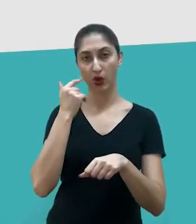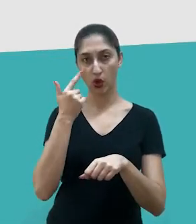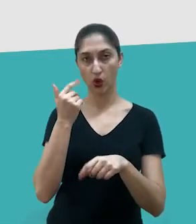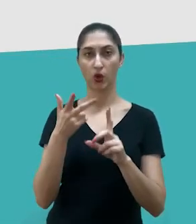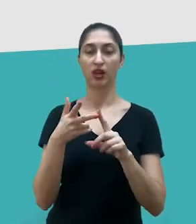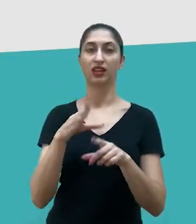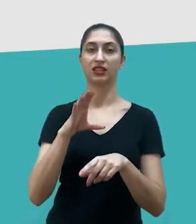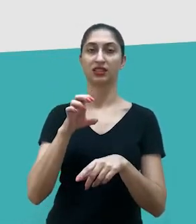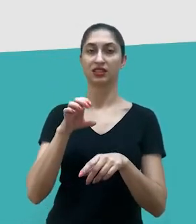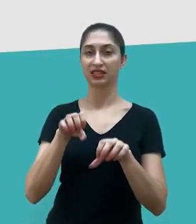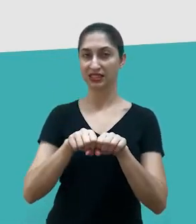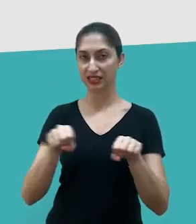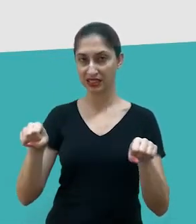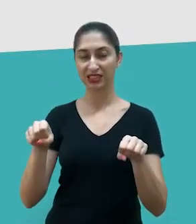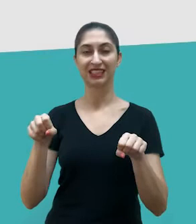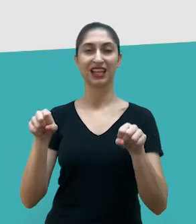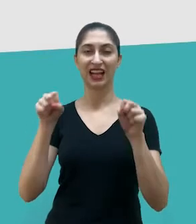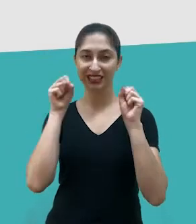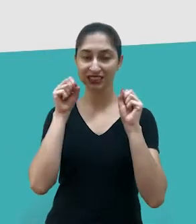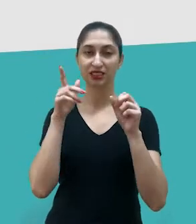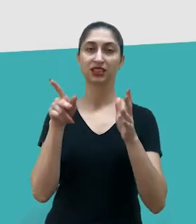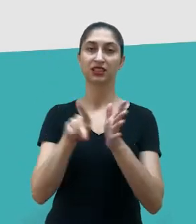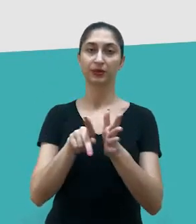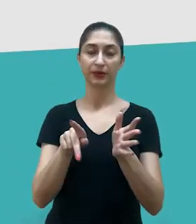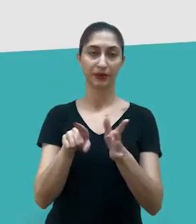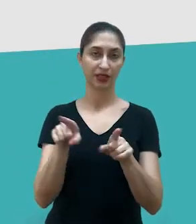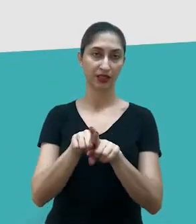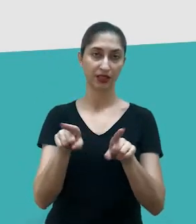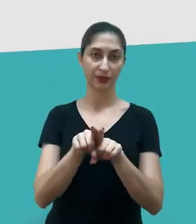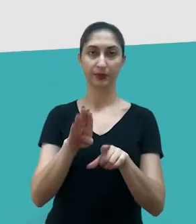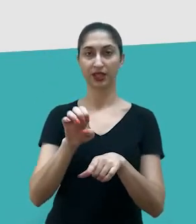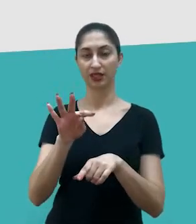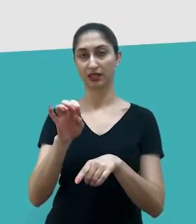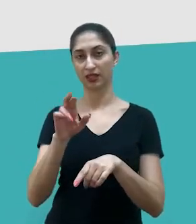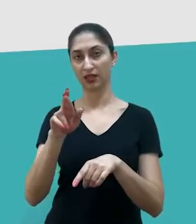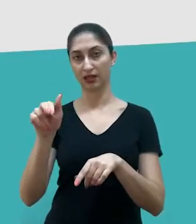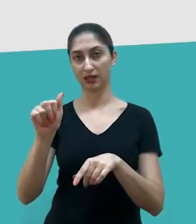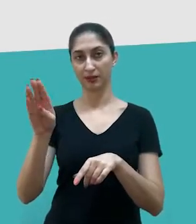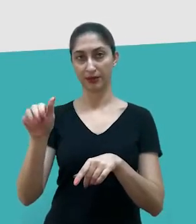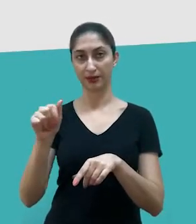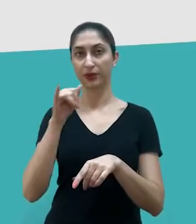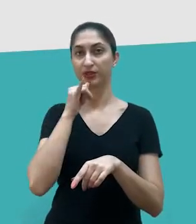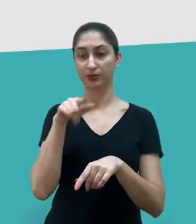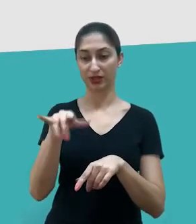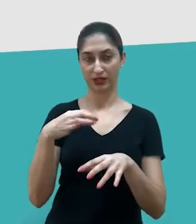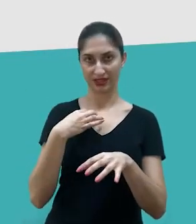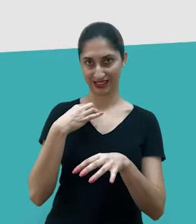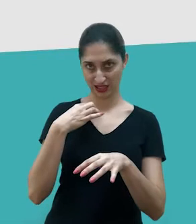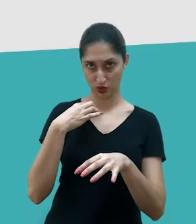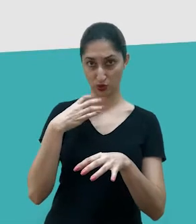com beterraba, o uso de tecidos descartados. Então, um tecido que iria para o lixo, ele é triturado